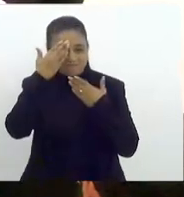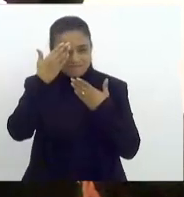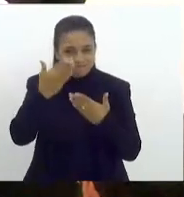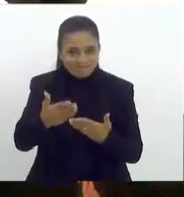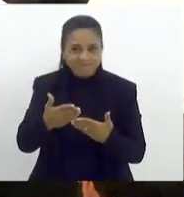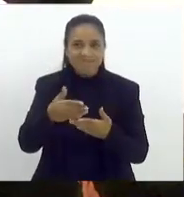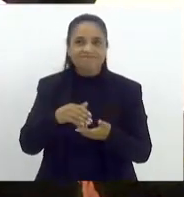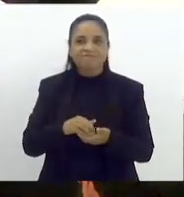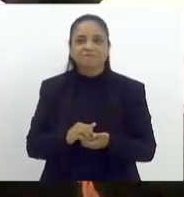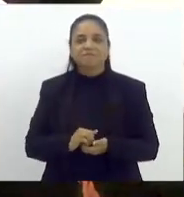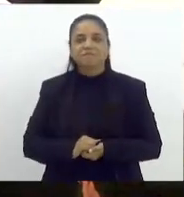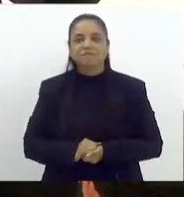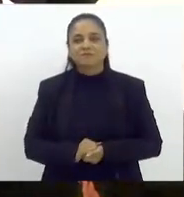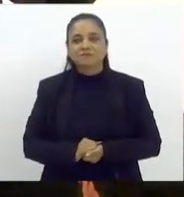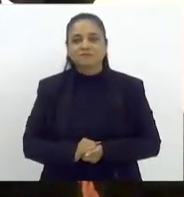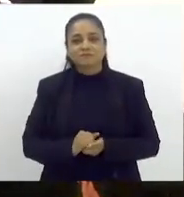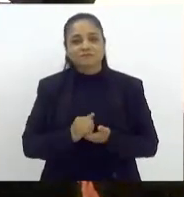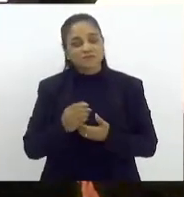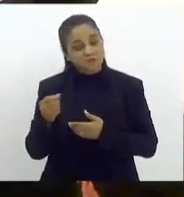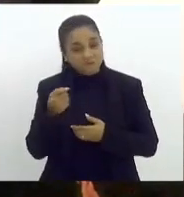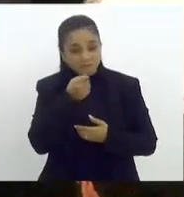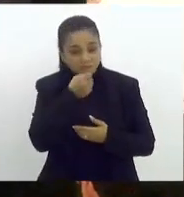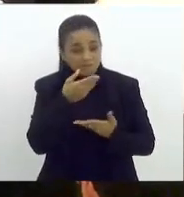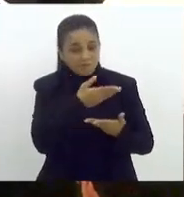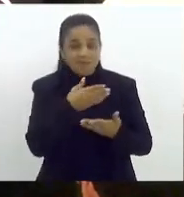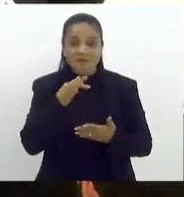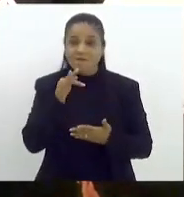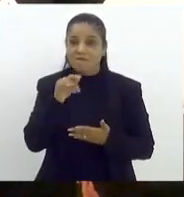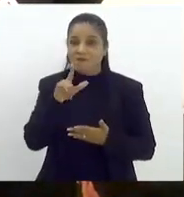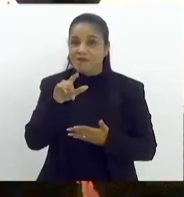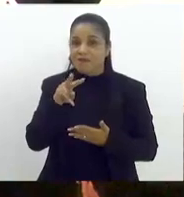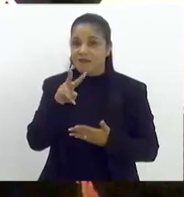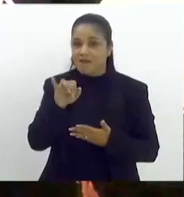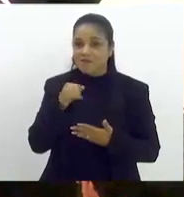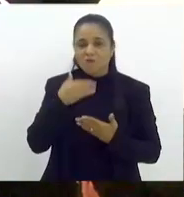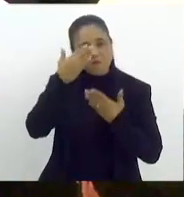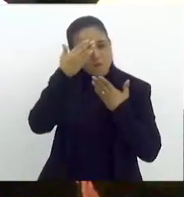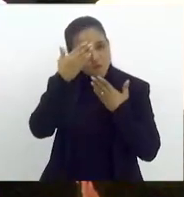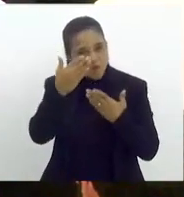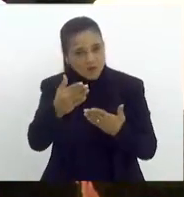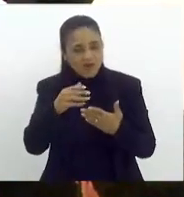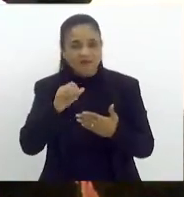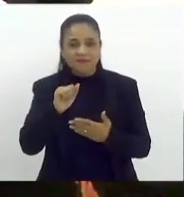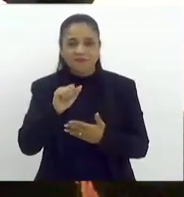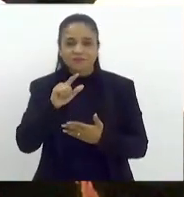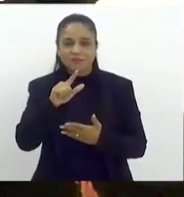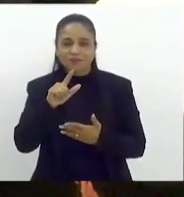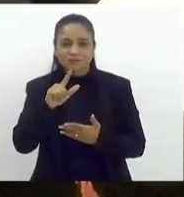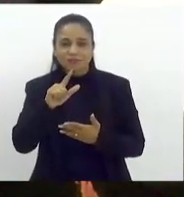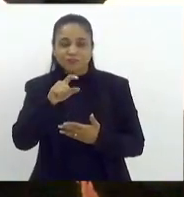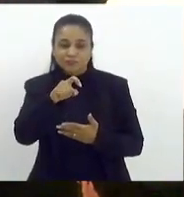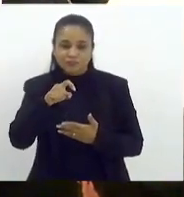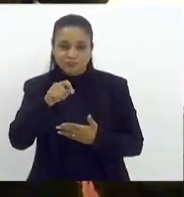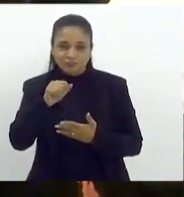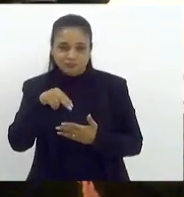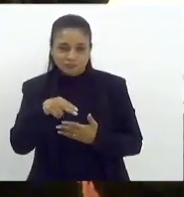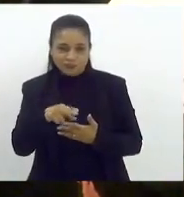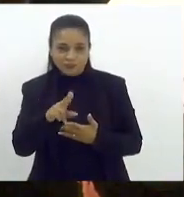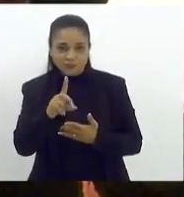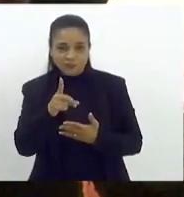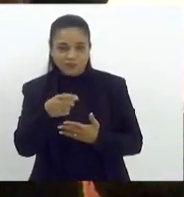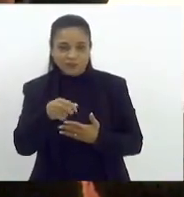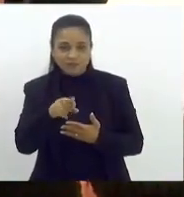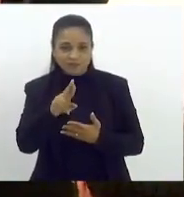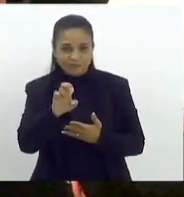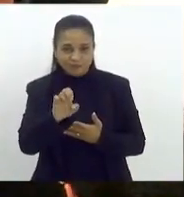é com vocês valeu valeu Flávia Xande tamo junto antes de passar aqui a palavra para mesa